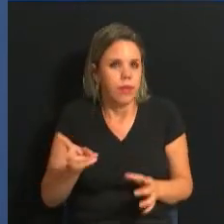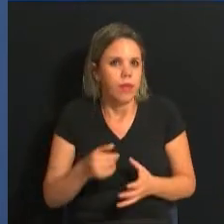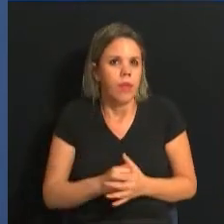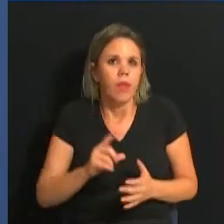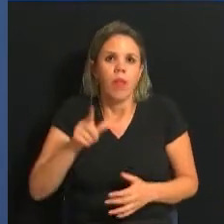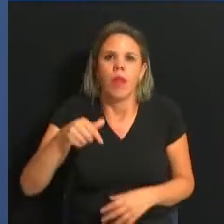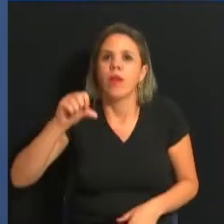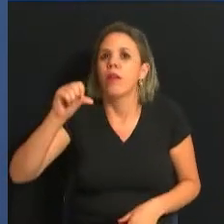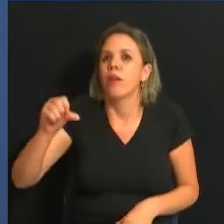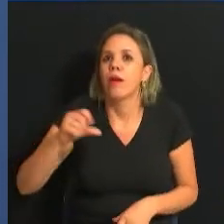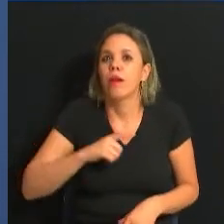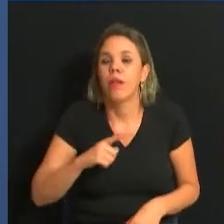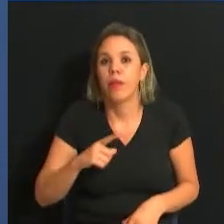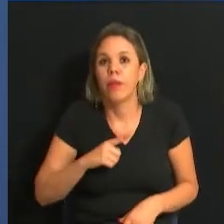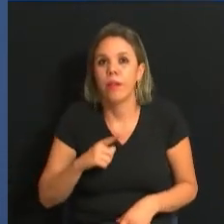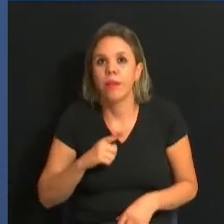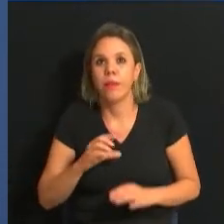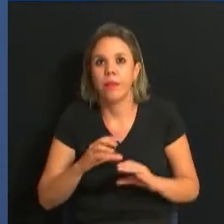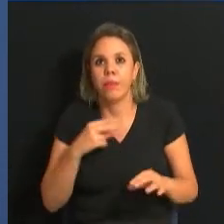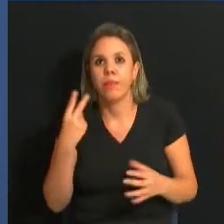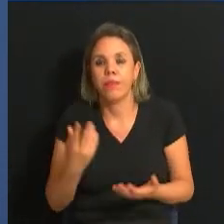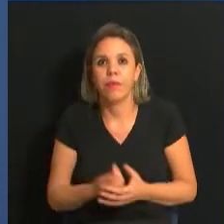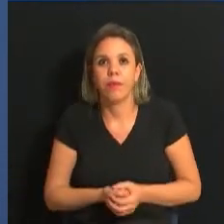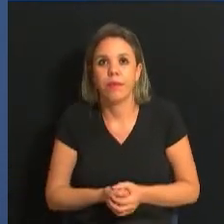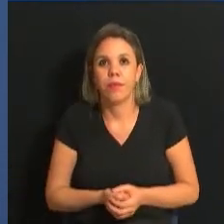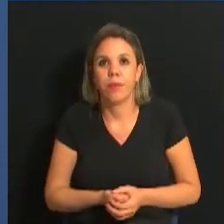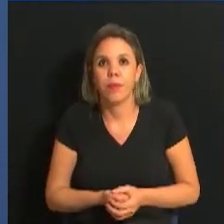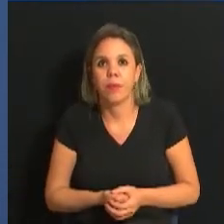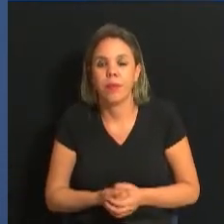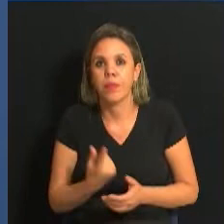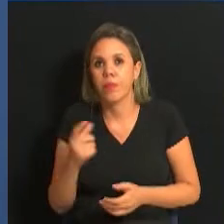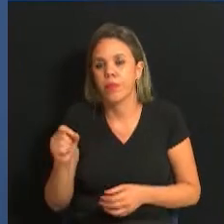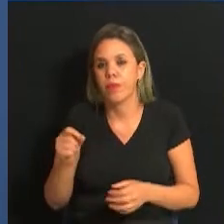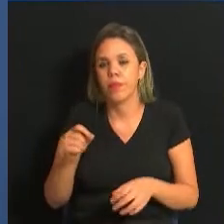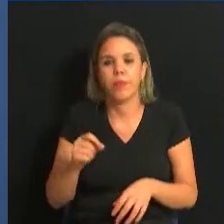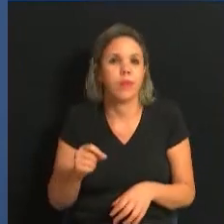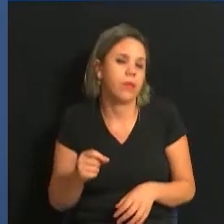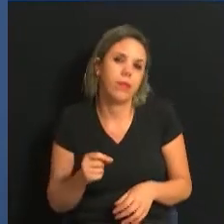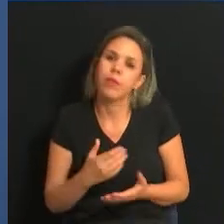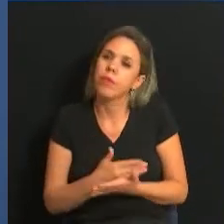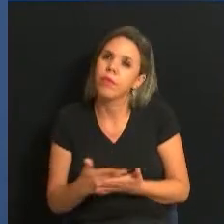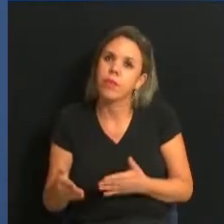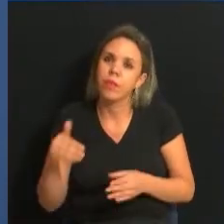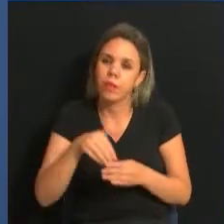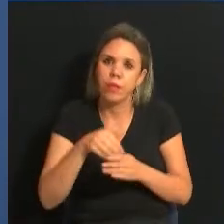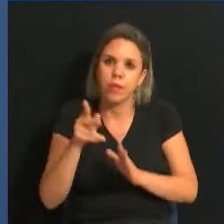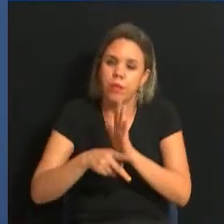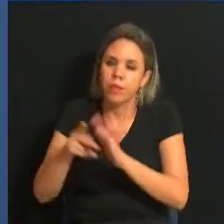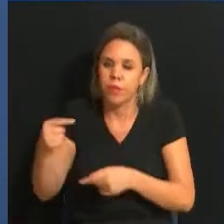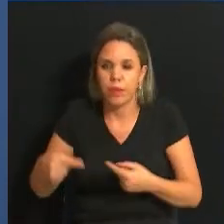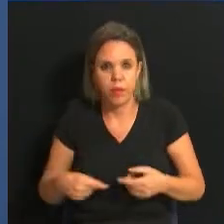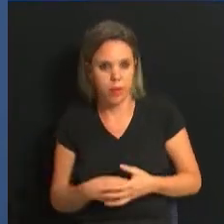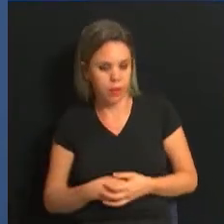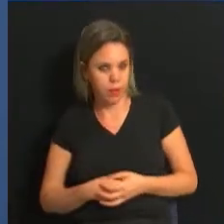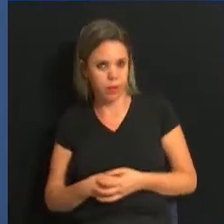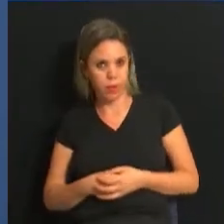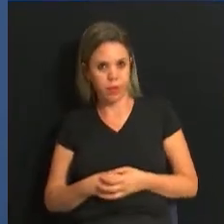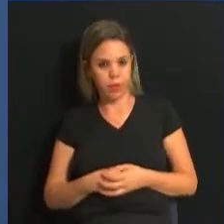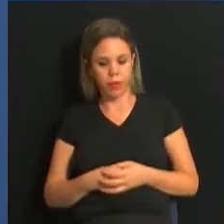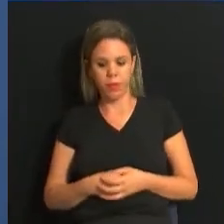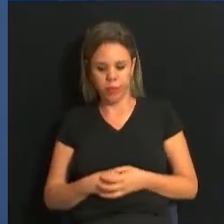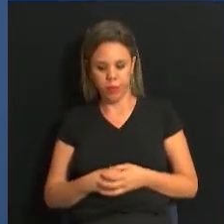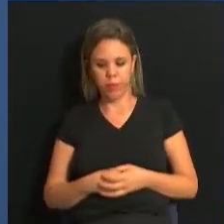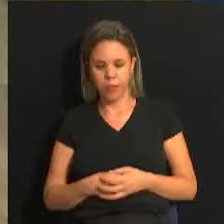9 nós temos o comunicado de vereadores e às 10 horas então começa a discussão e votação dos projetos.